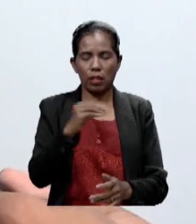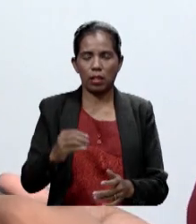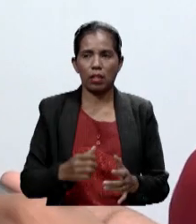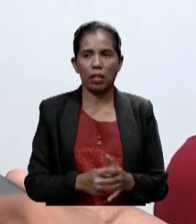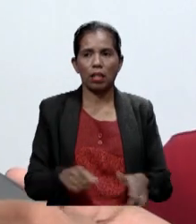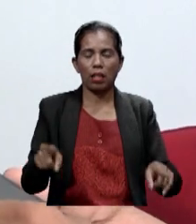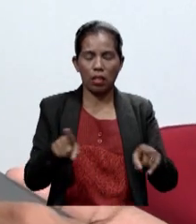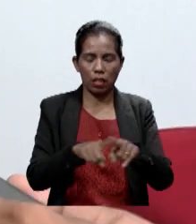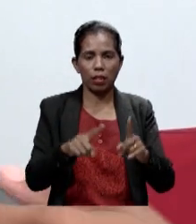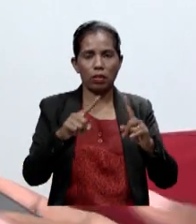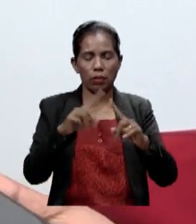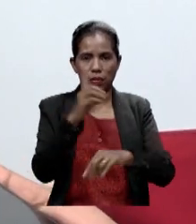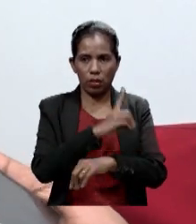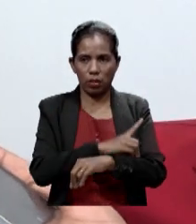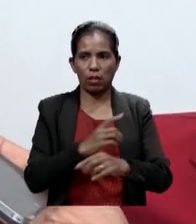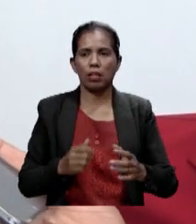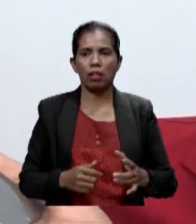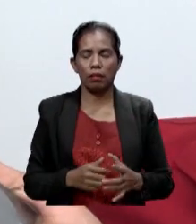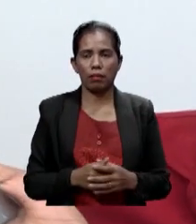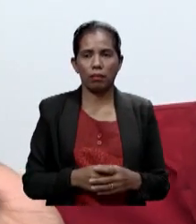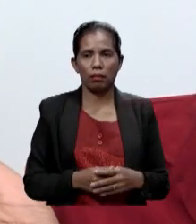hanasa ohi Ohi